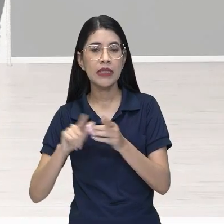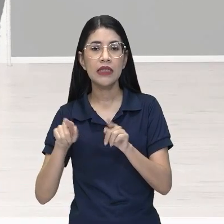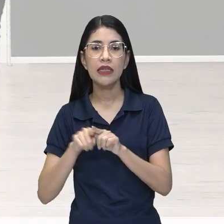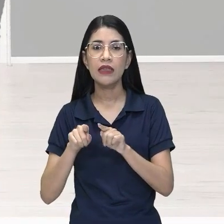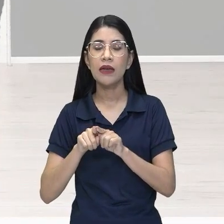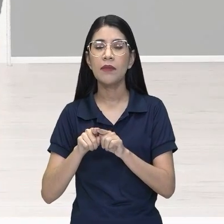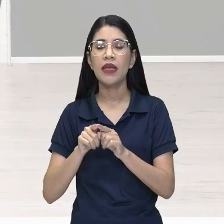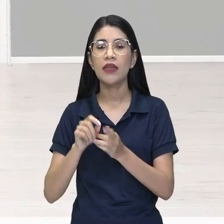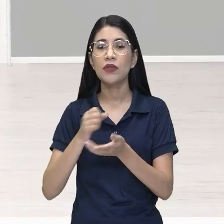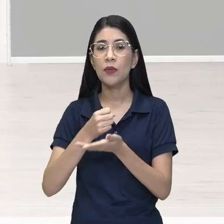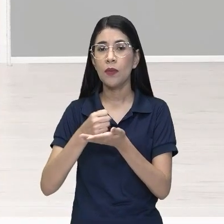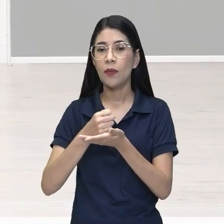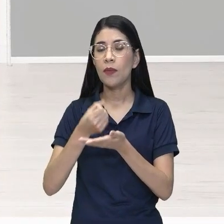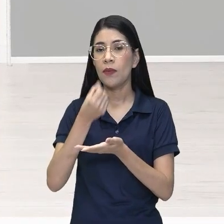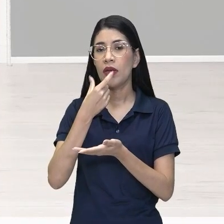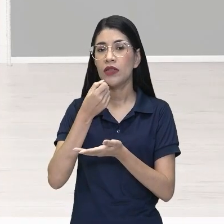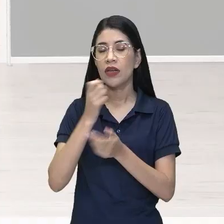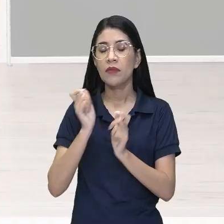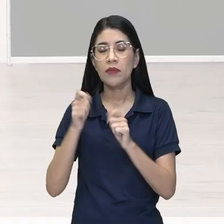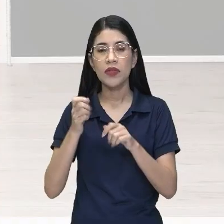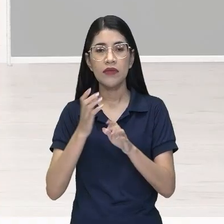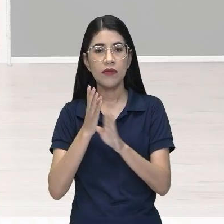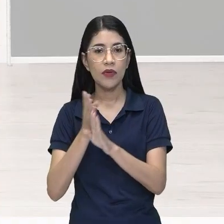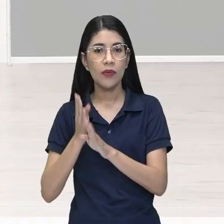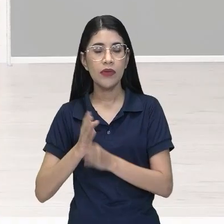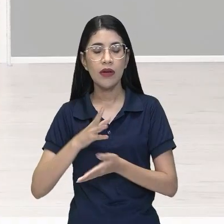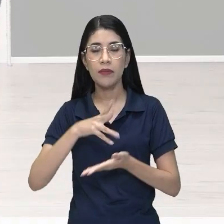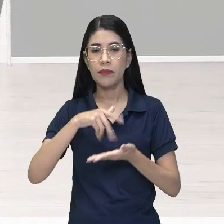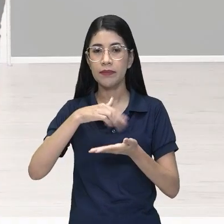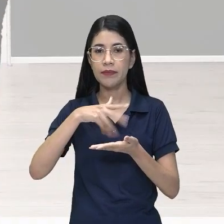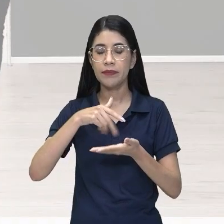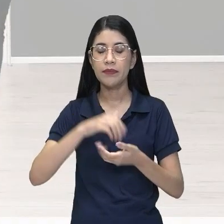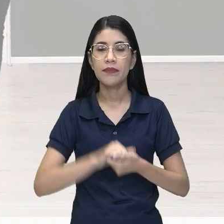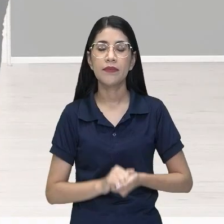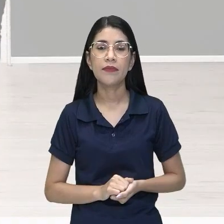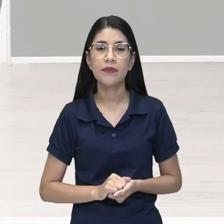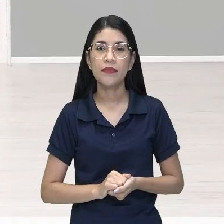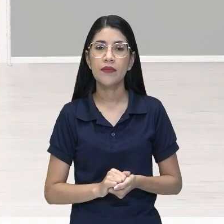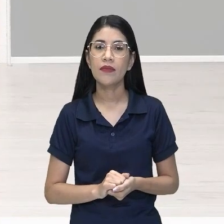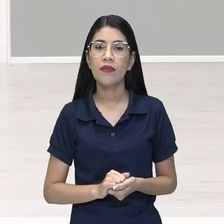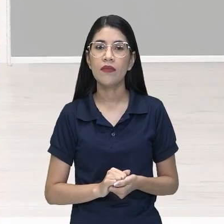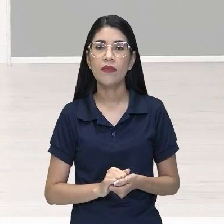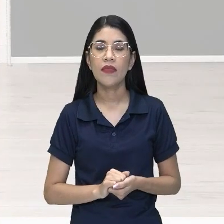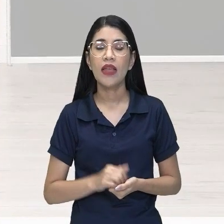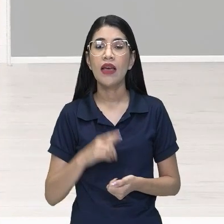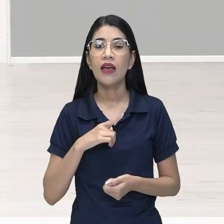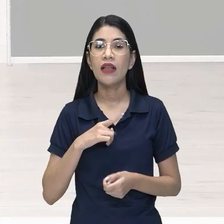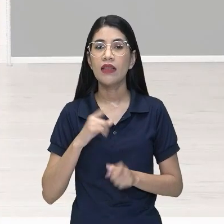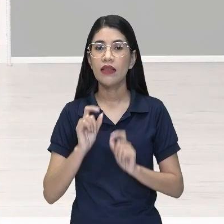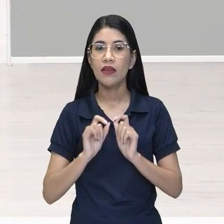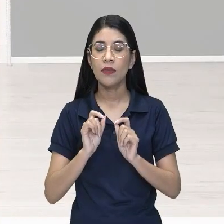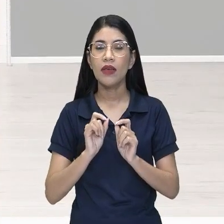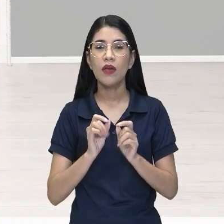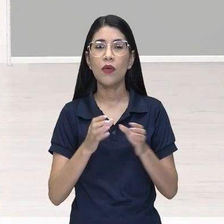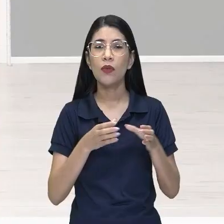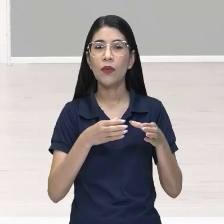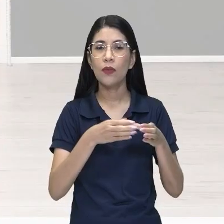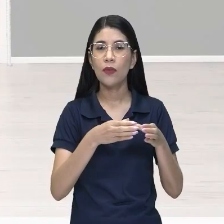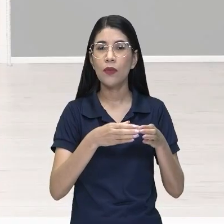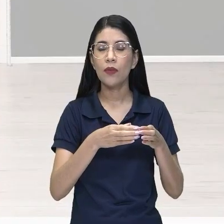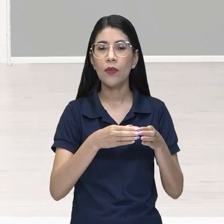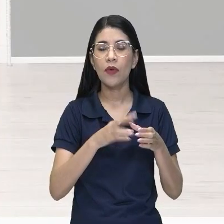em medicamento nós encontramos as bases. Elas possuem, gente, sempre um grupo chamado